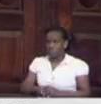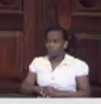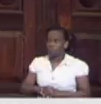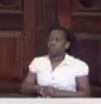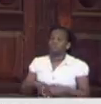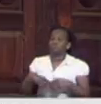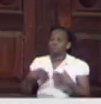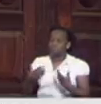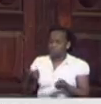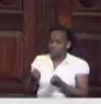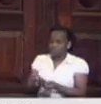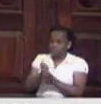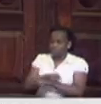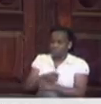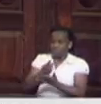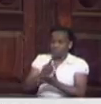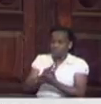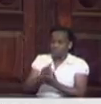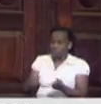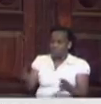Uma inversão de valores,